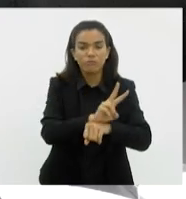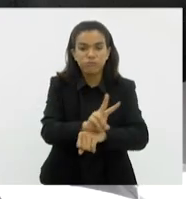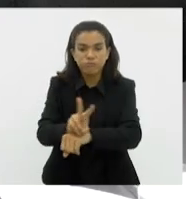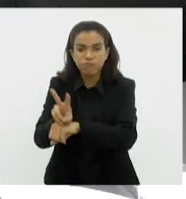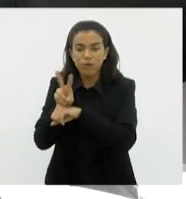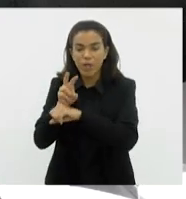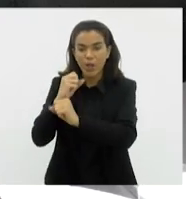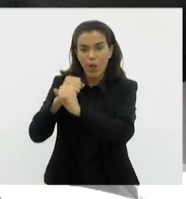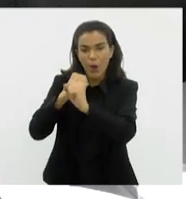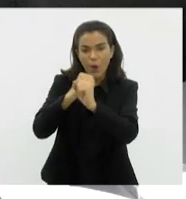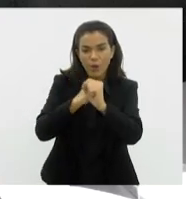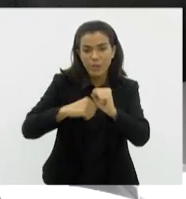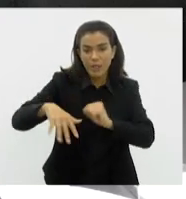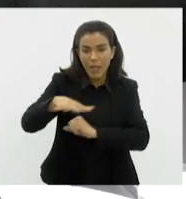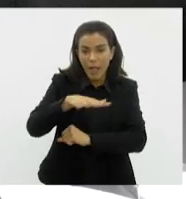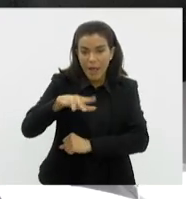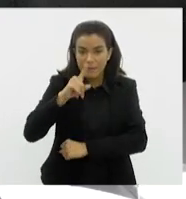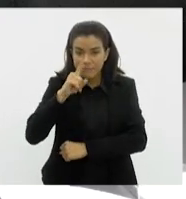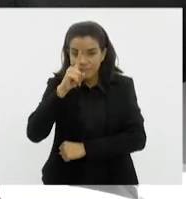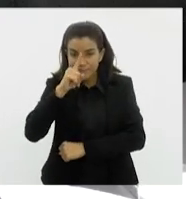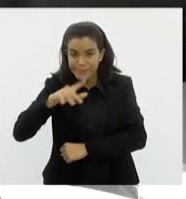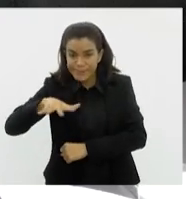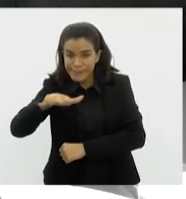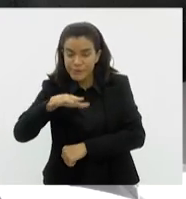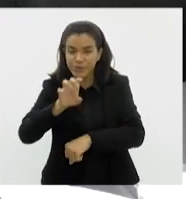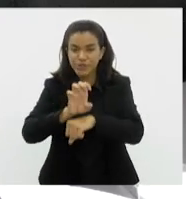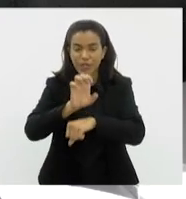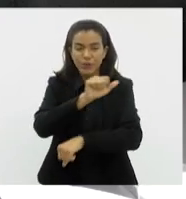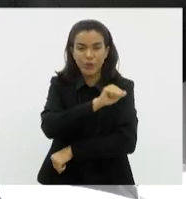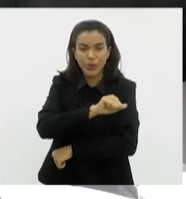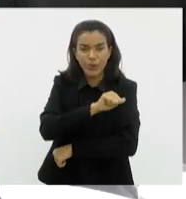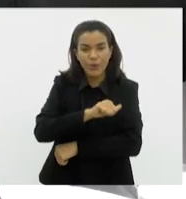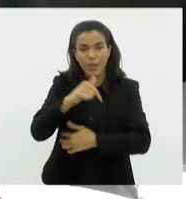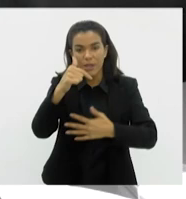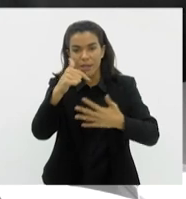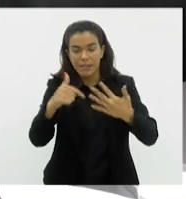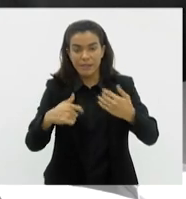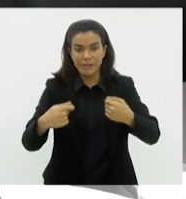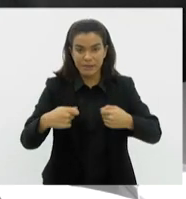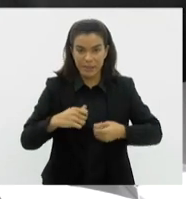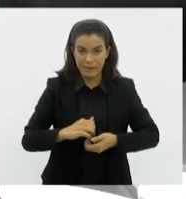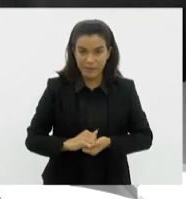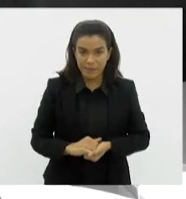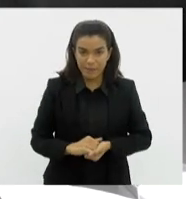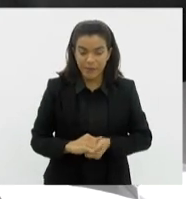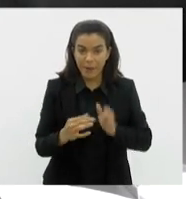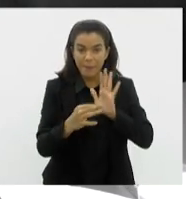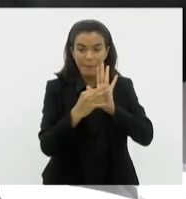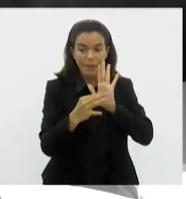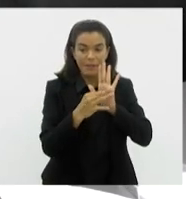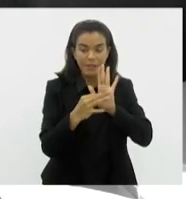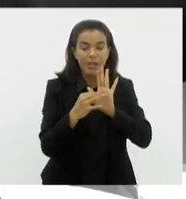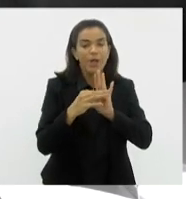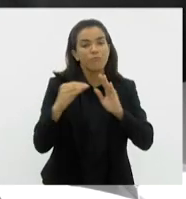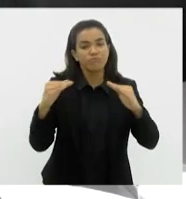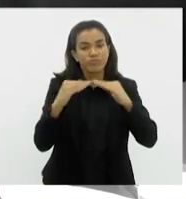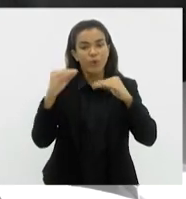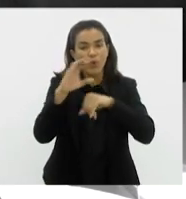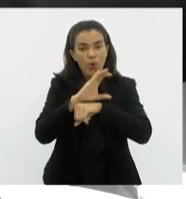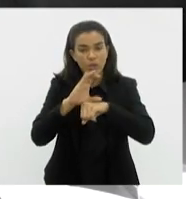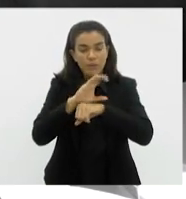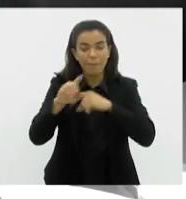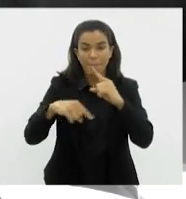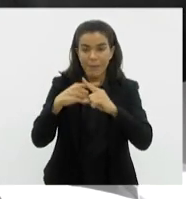das construções em área de risco no âmbito do Estado do Rio de Janeiro e dá outras providências. Parecer pela constitucionalidade